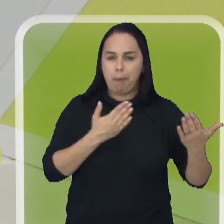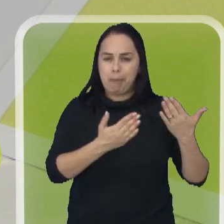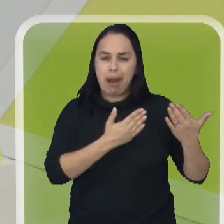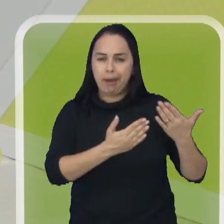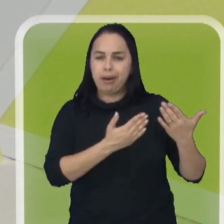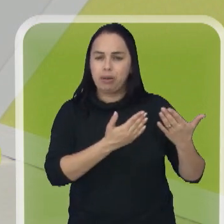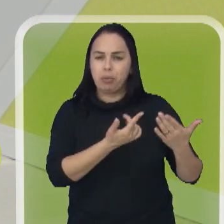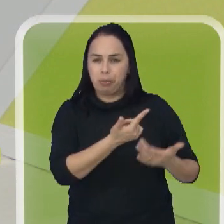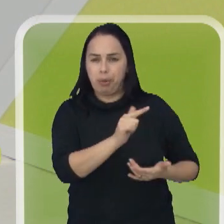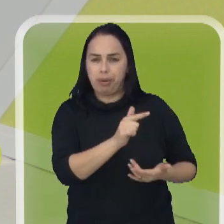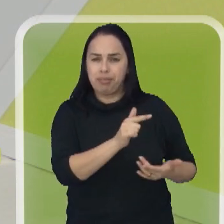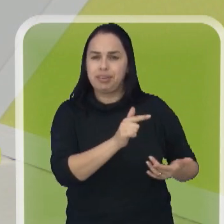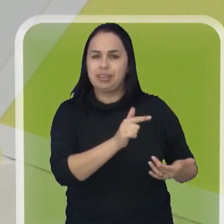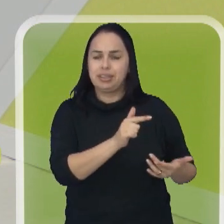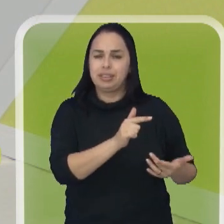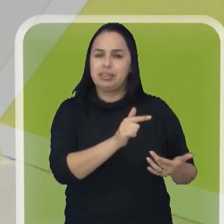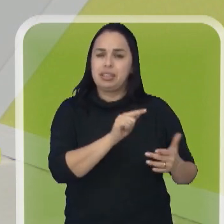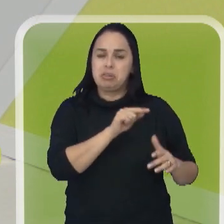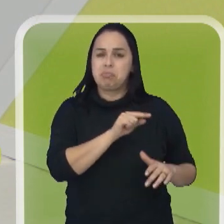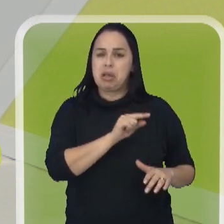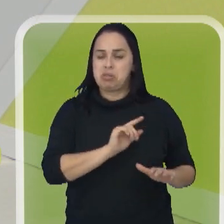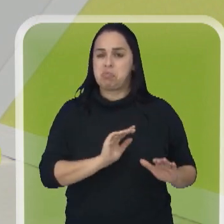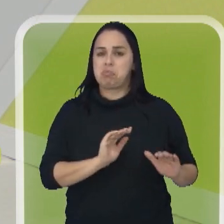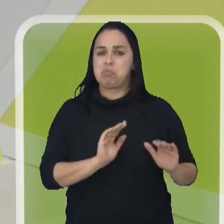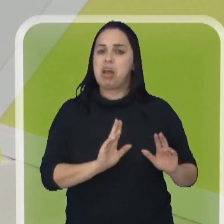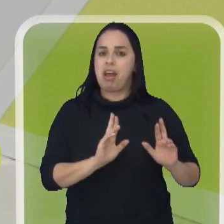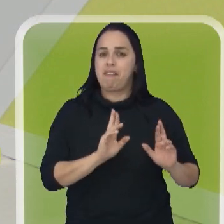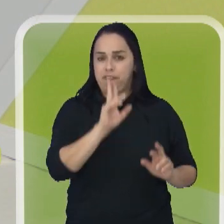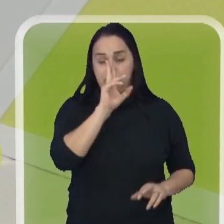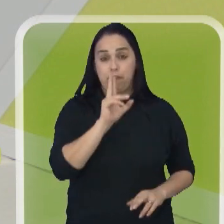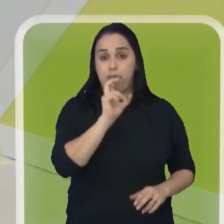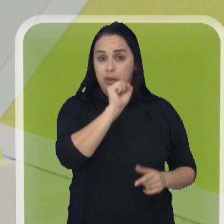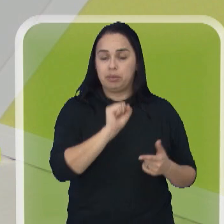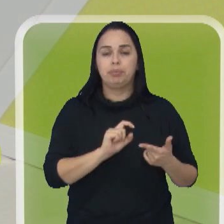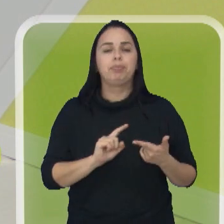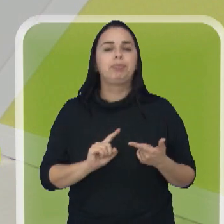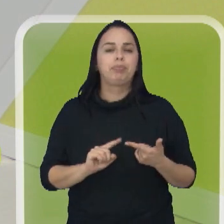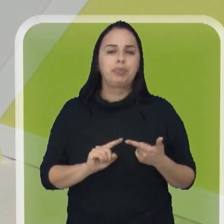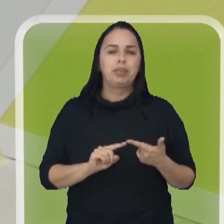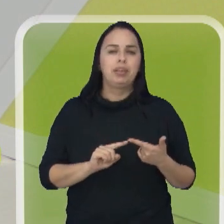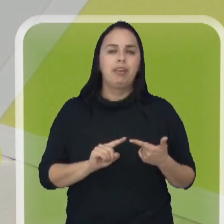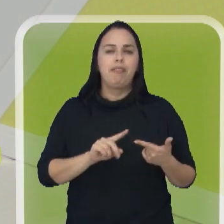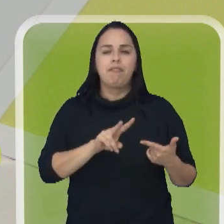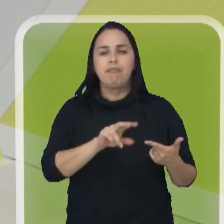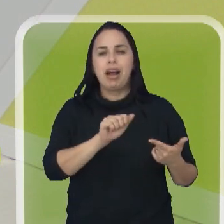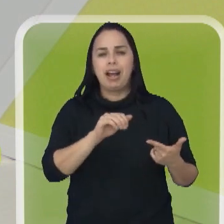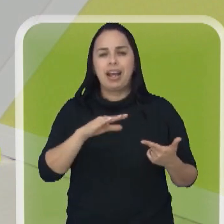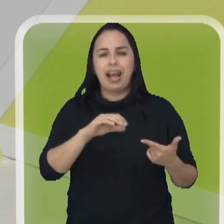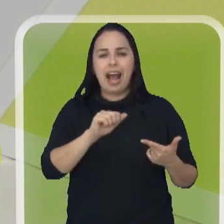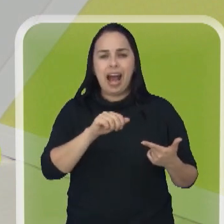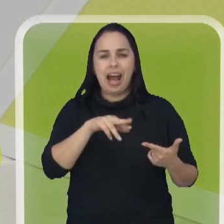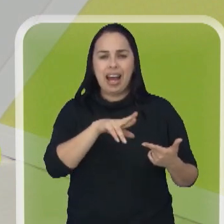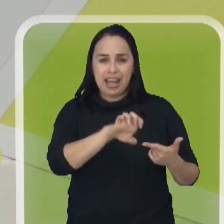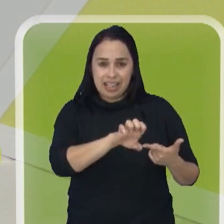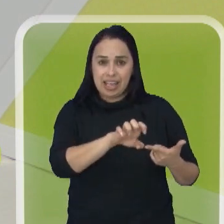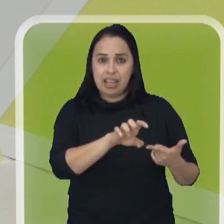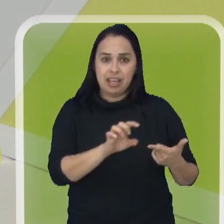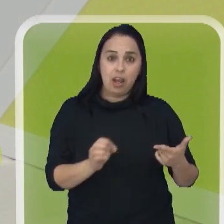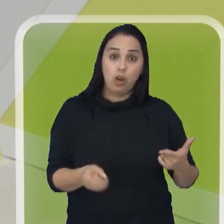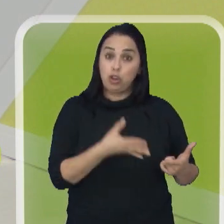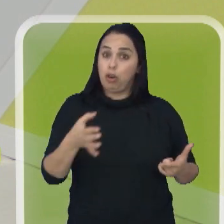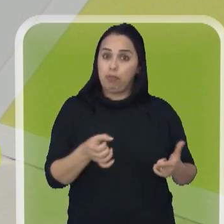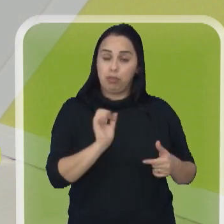tão bem assim, mas é um jogador que impõe respeito. Você pega o Vacari, o jogador da nova safra aí do